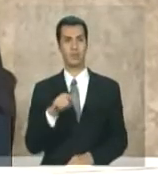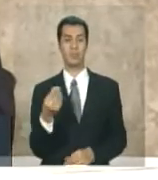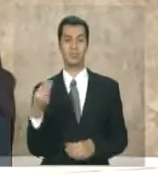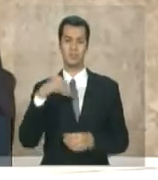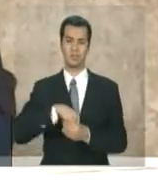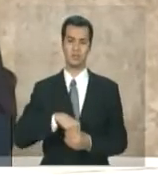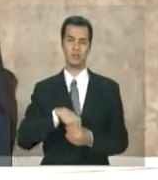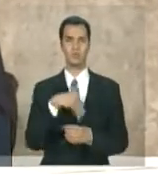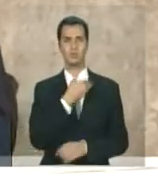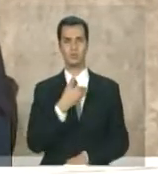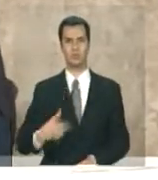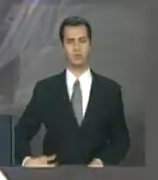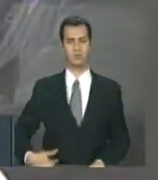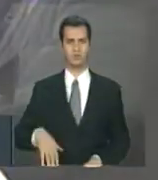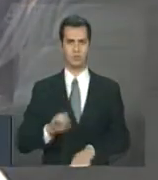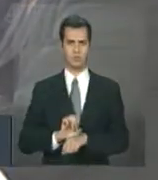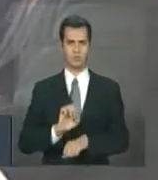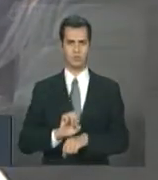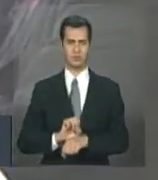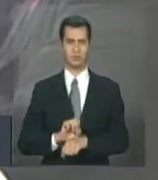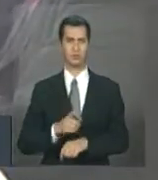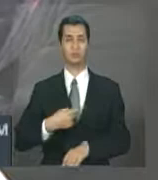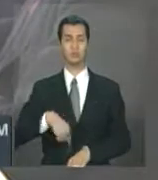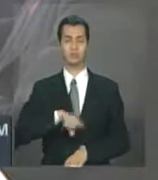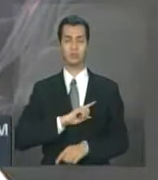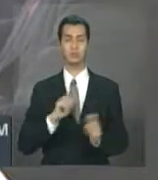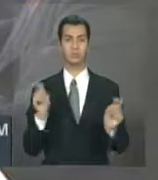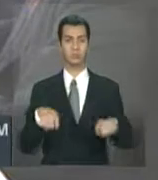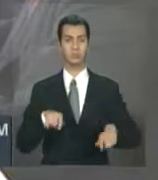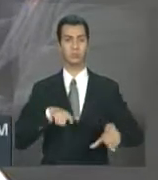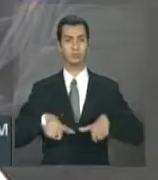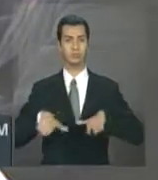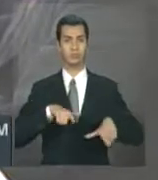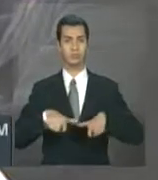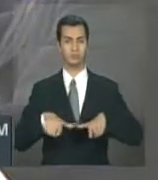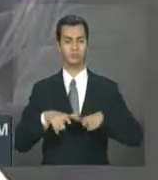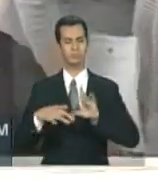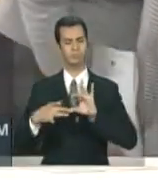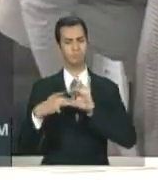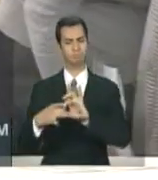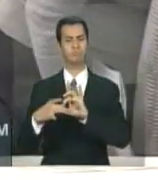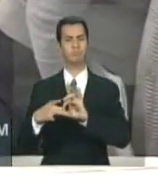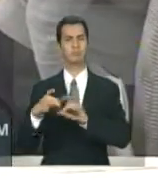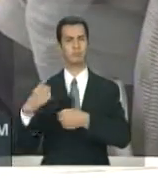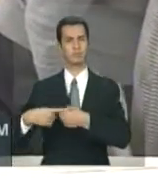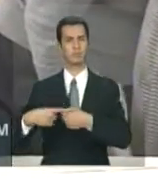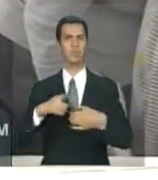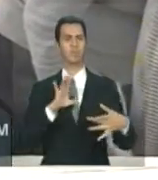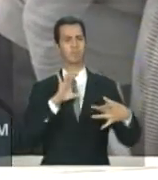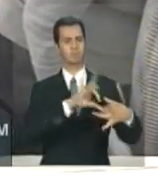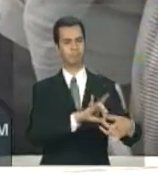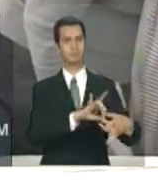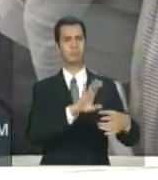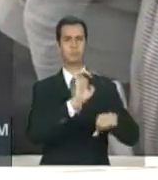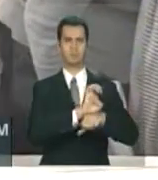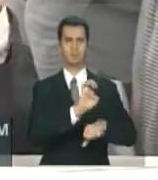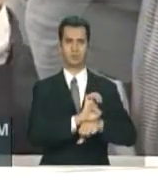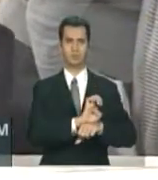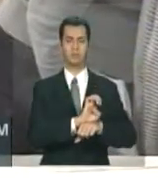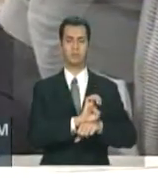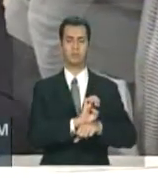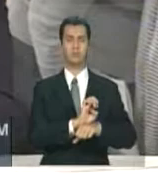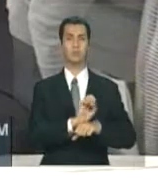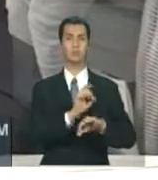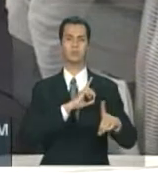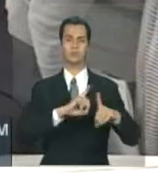estado, de forma a gente trabalhar muito próximo dos estados, dos municípios, ter uma interlocução permanente para, como